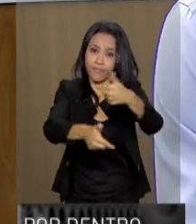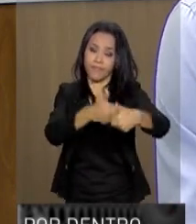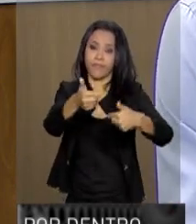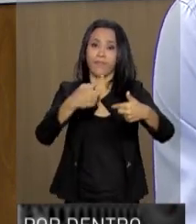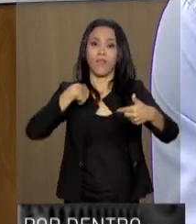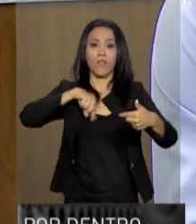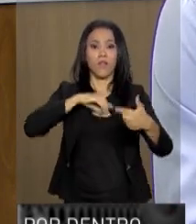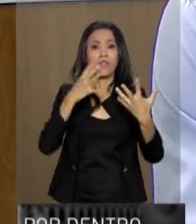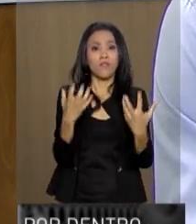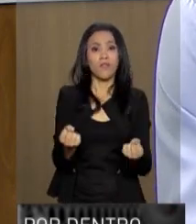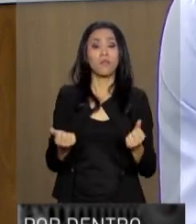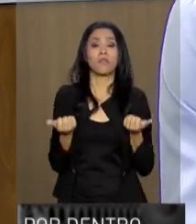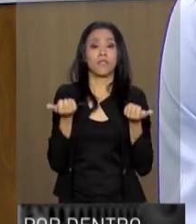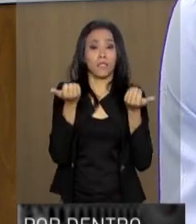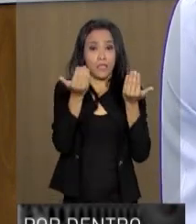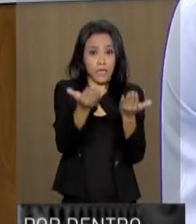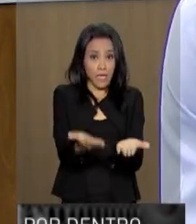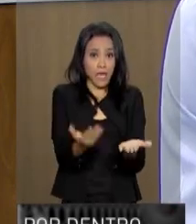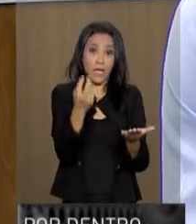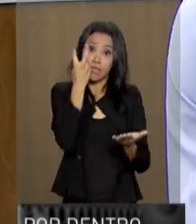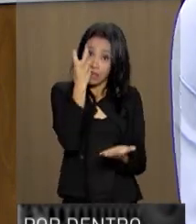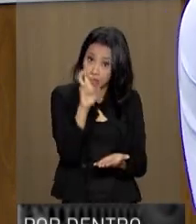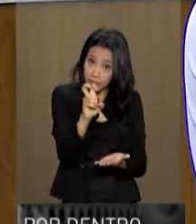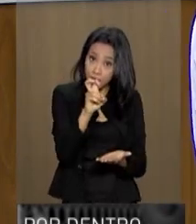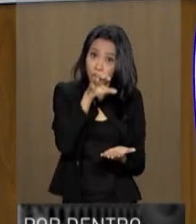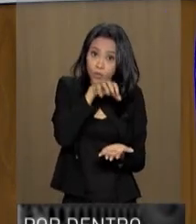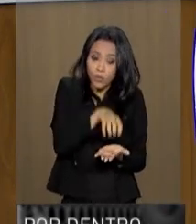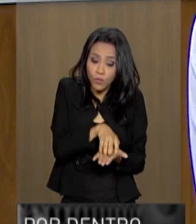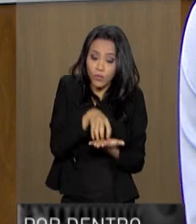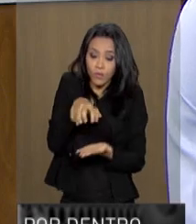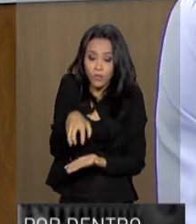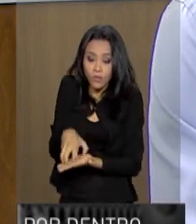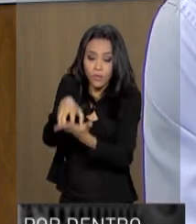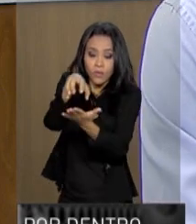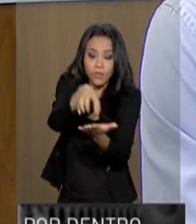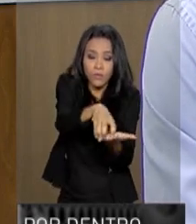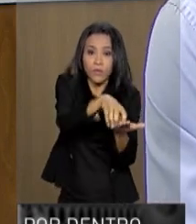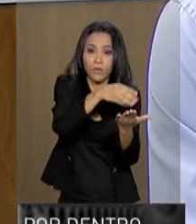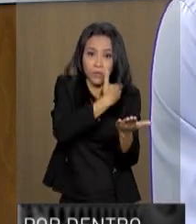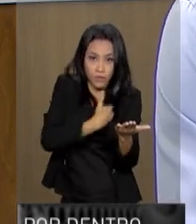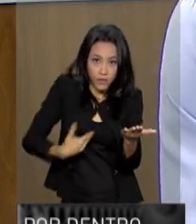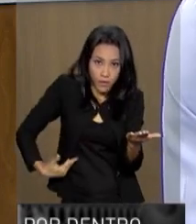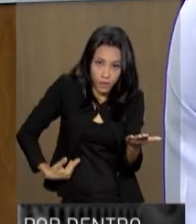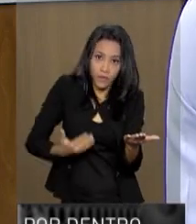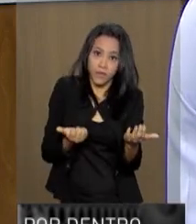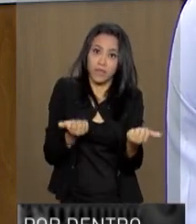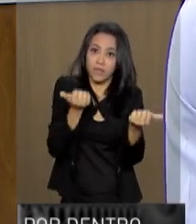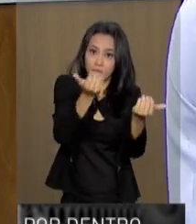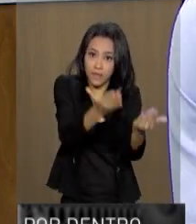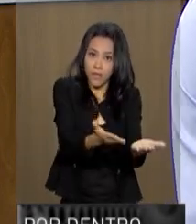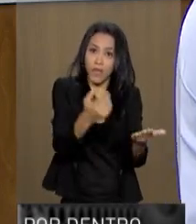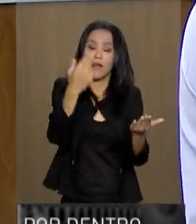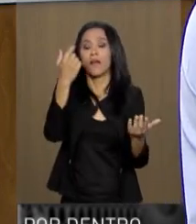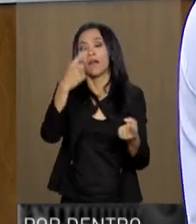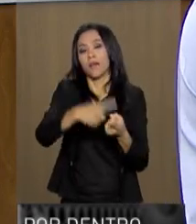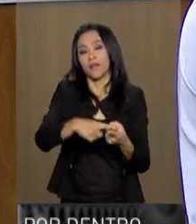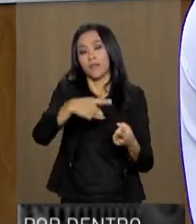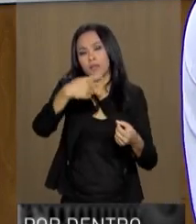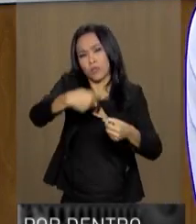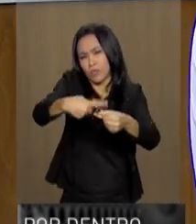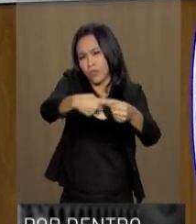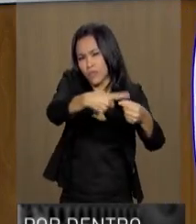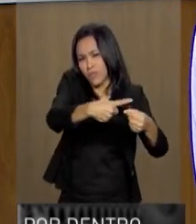empregar 5 estação juventude aí no estado de roraima é no município de são luís rorainópolis